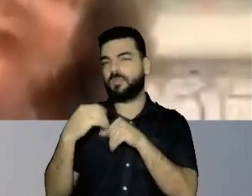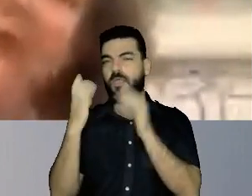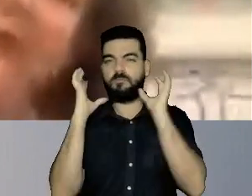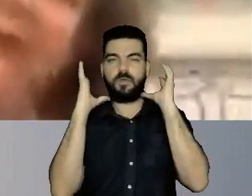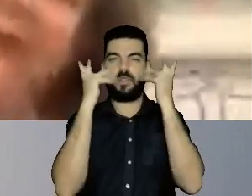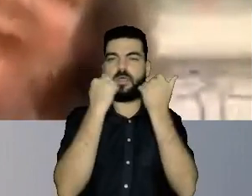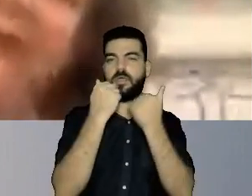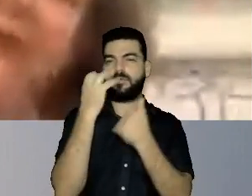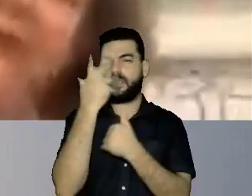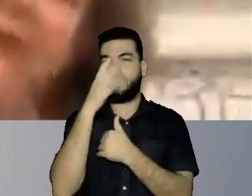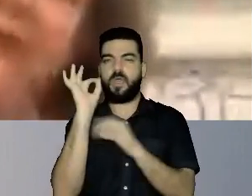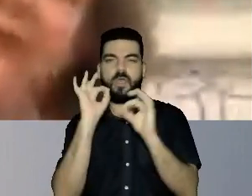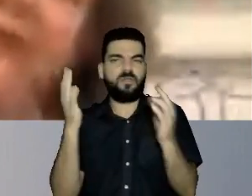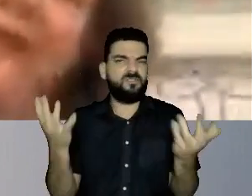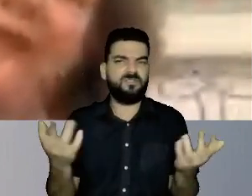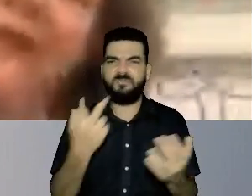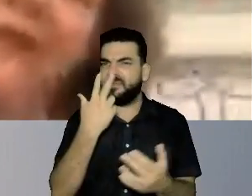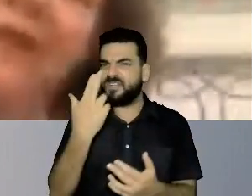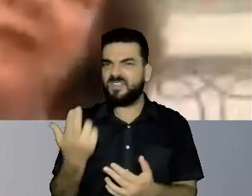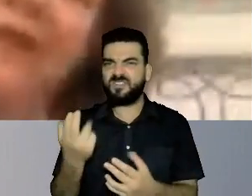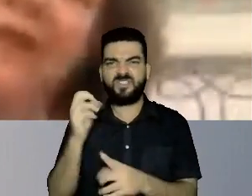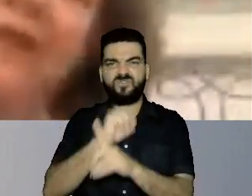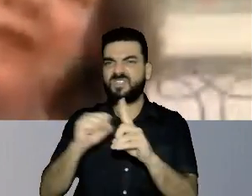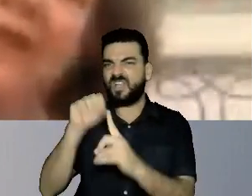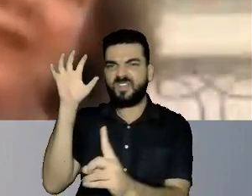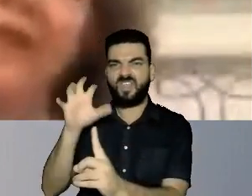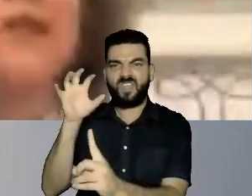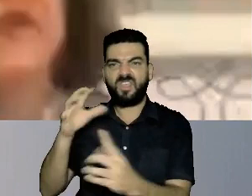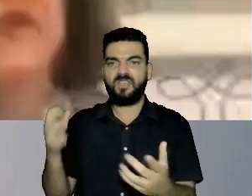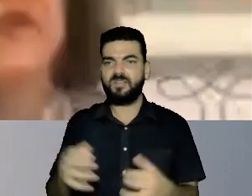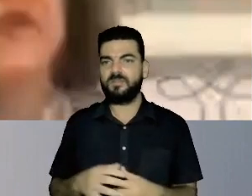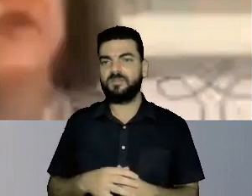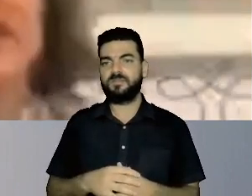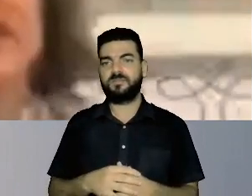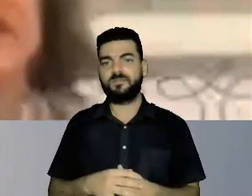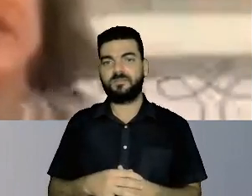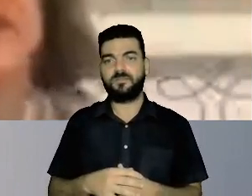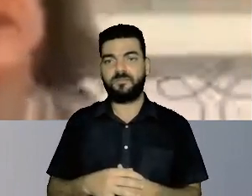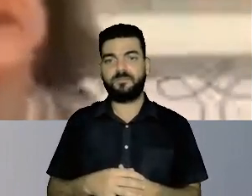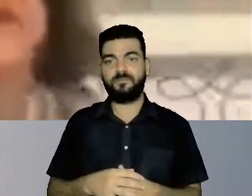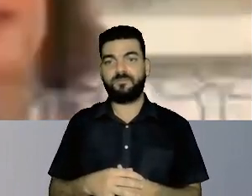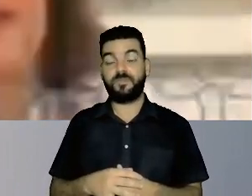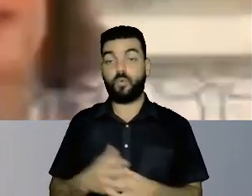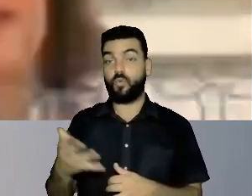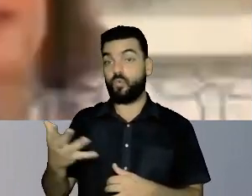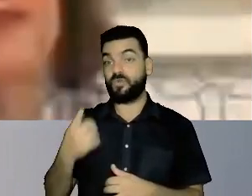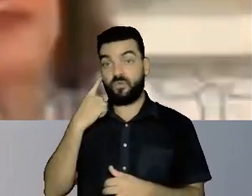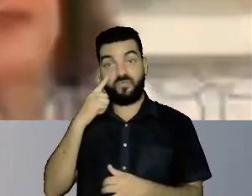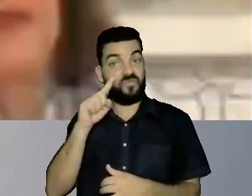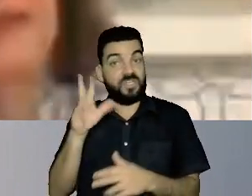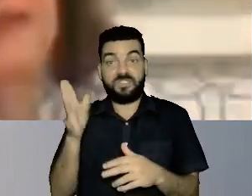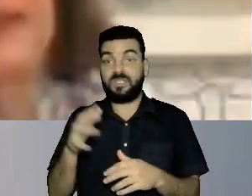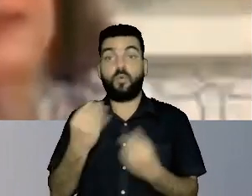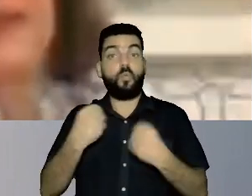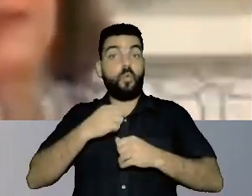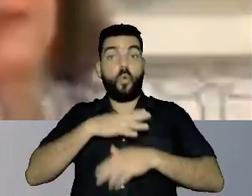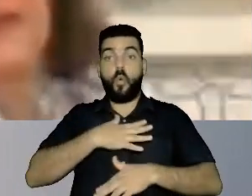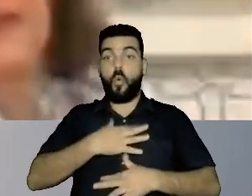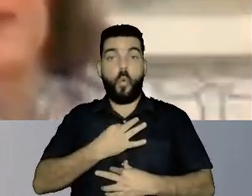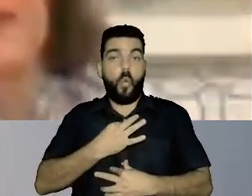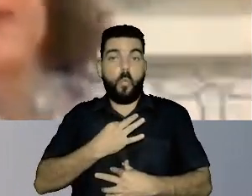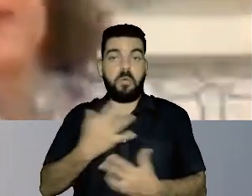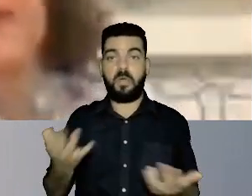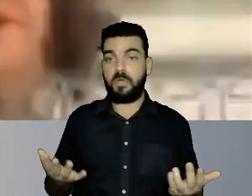isso talvez reforce a questão de uma imagem de uma mulher feminina, é toda uma construção